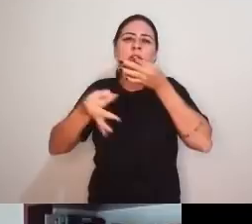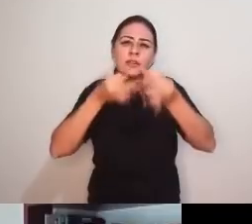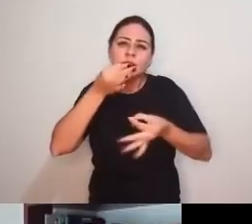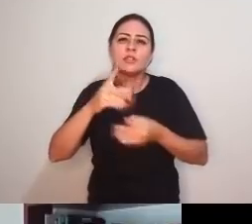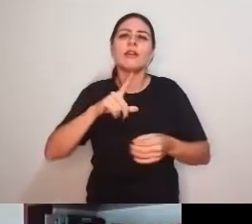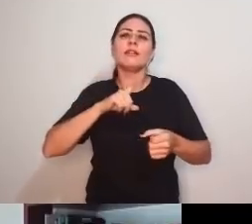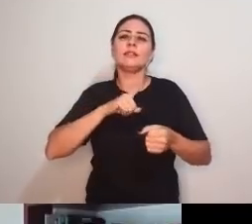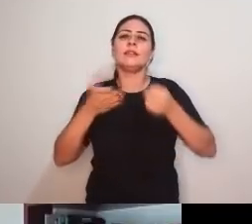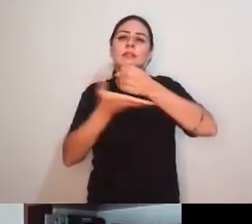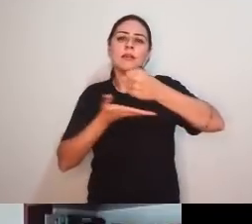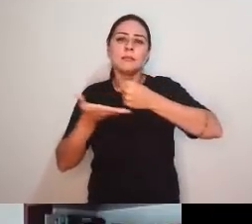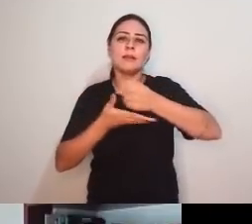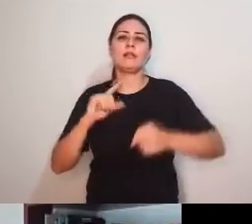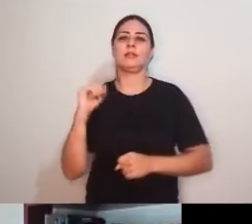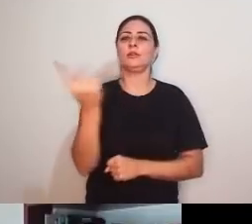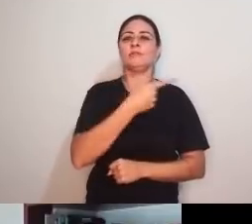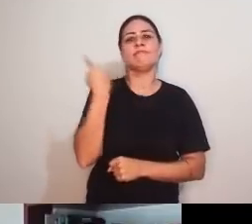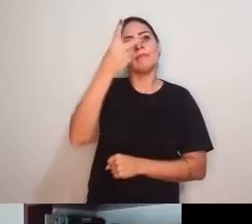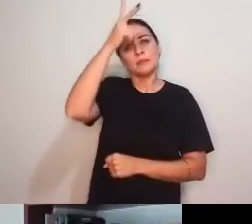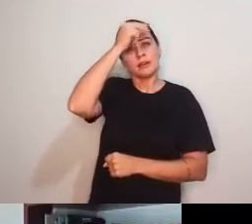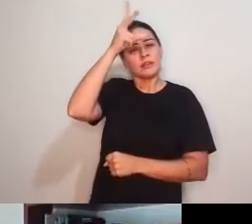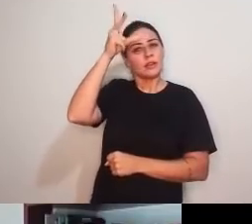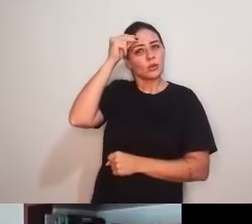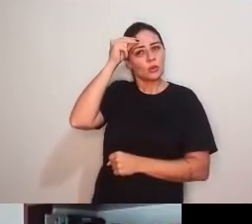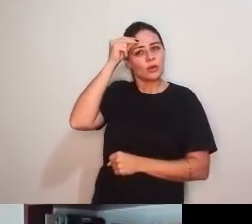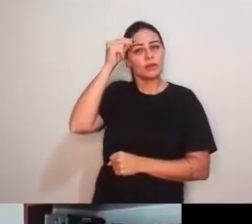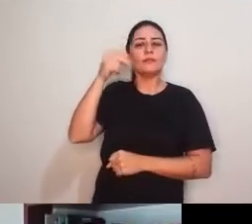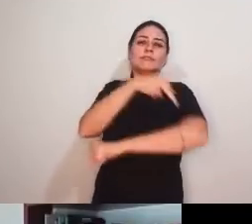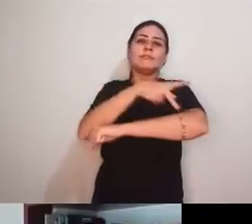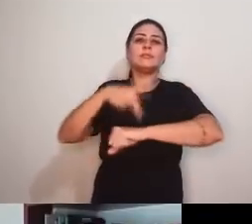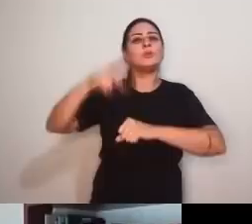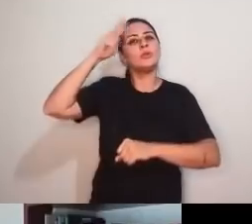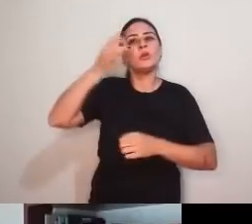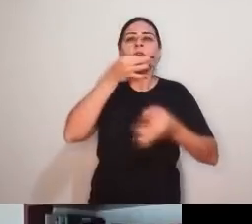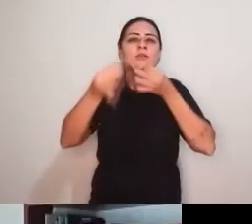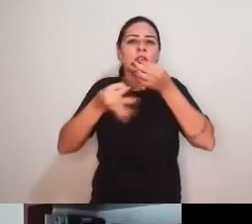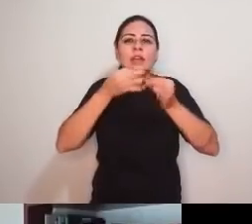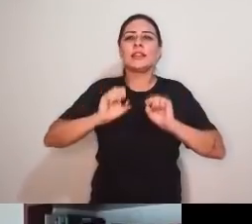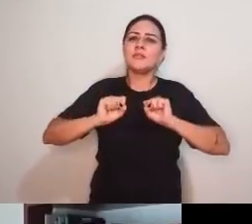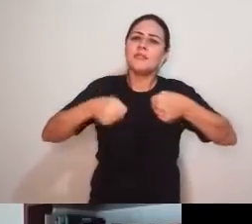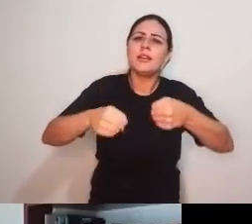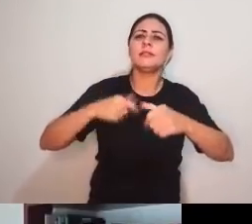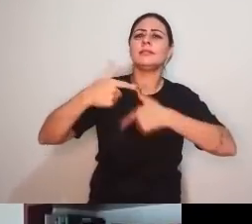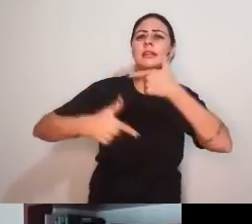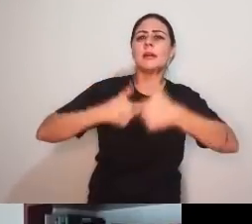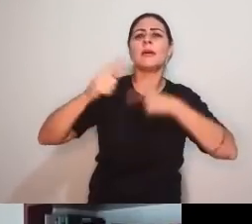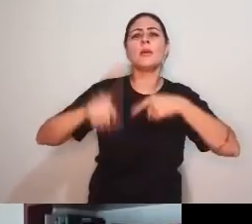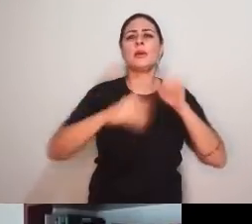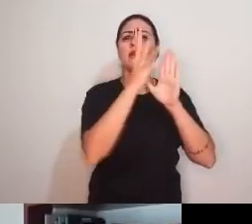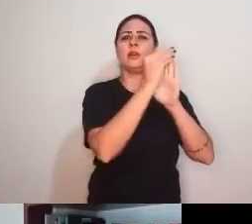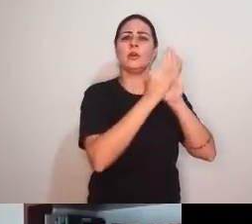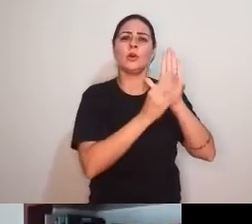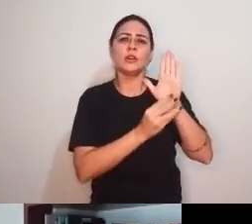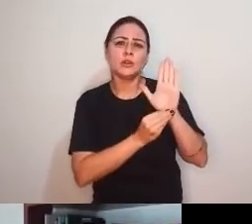nossa rede, a pedagogia histórico-crítica, ela defende o trabalho com a questão de conteúdos, com um sistema de